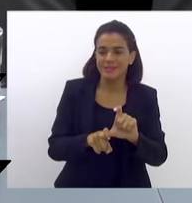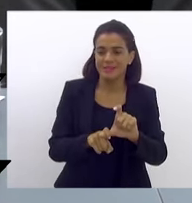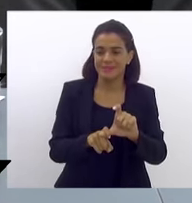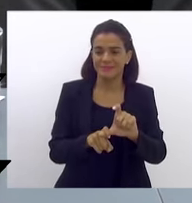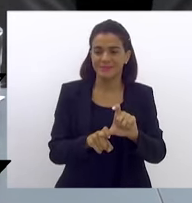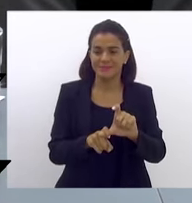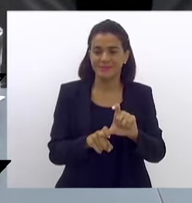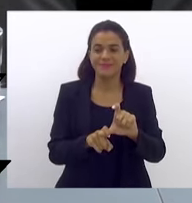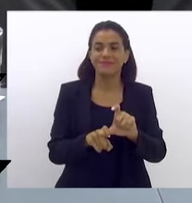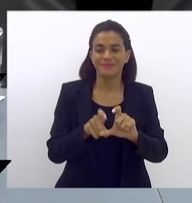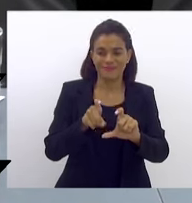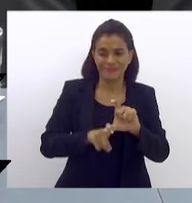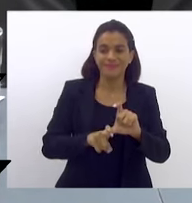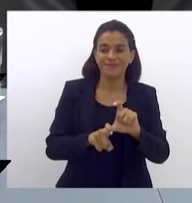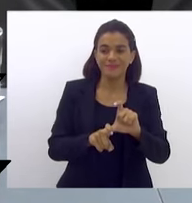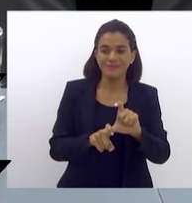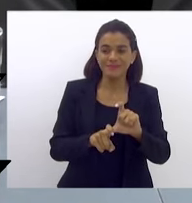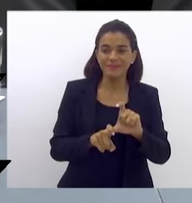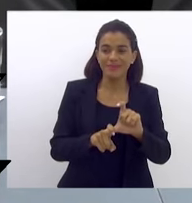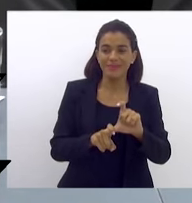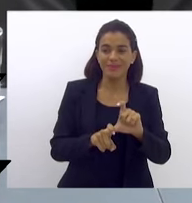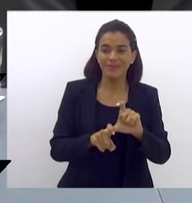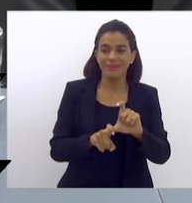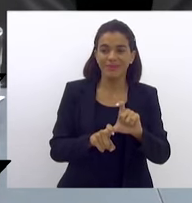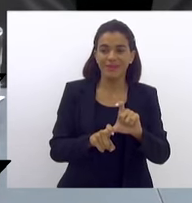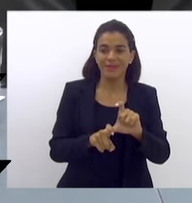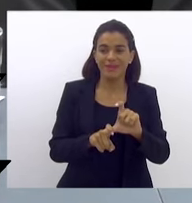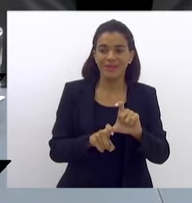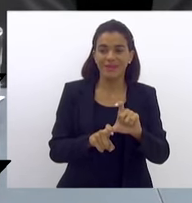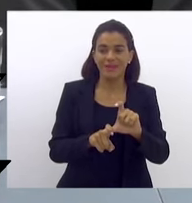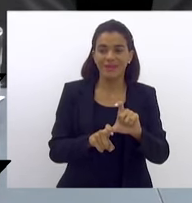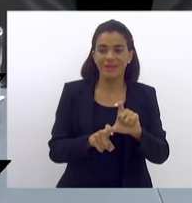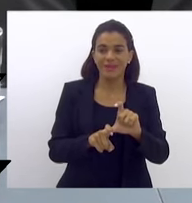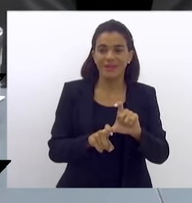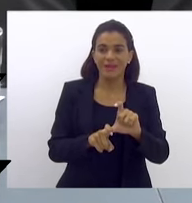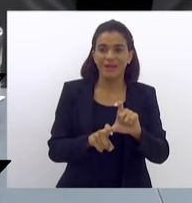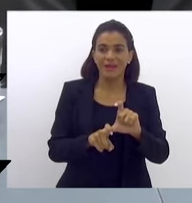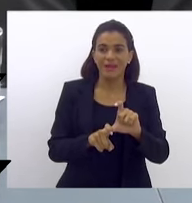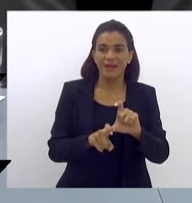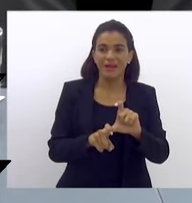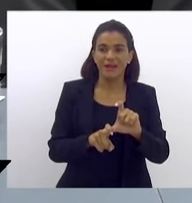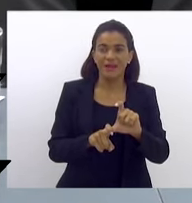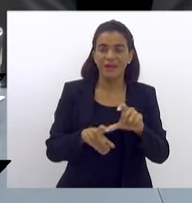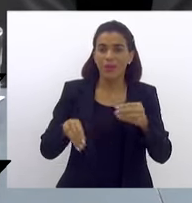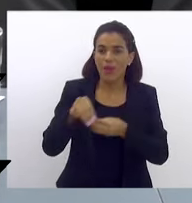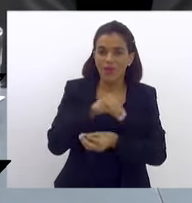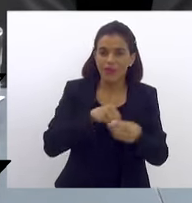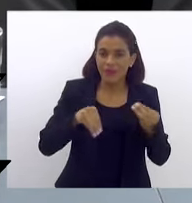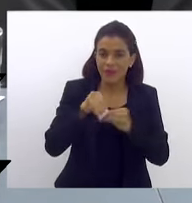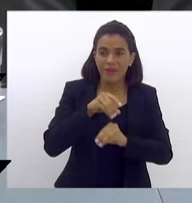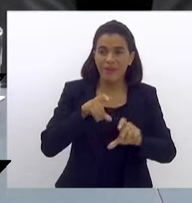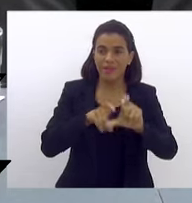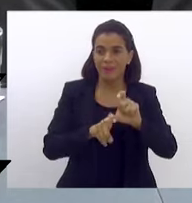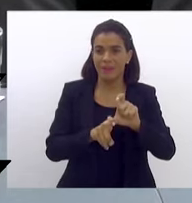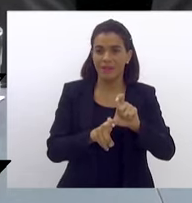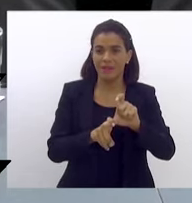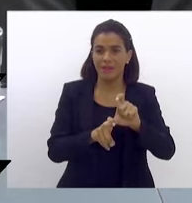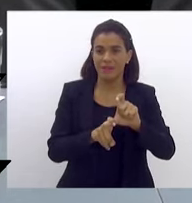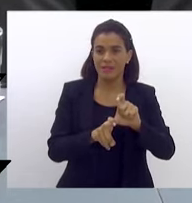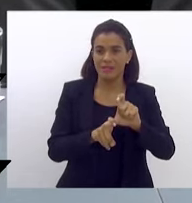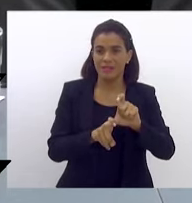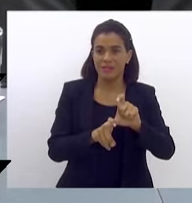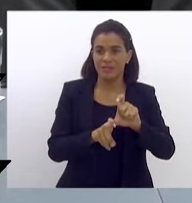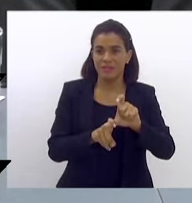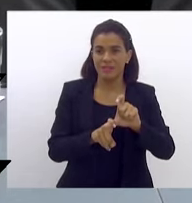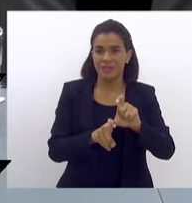Vai ser condenado por um segundo não é envolvimento é dependência né tá só para